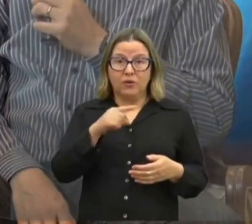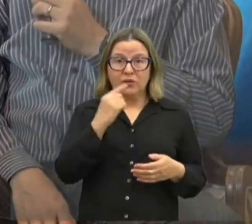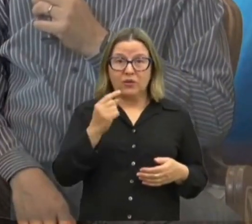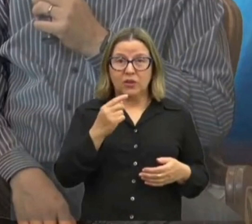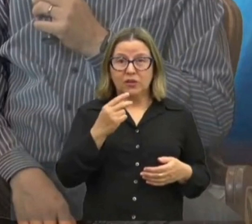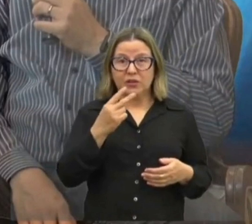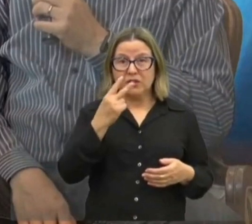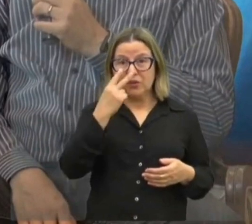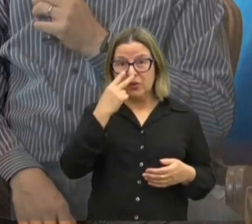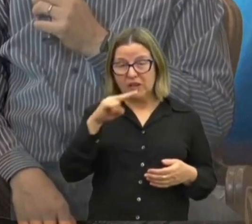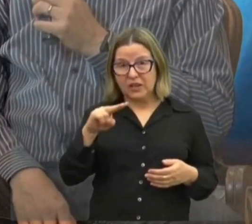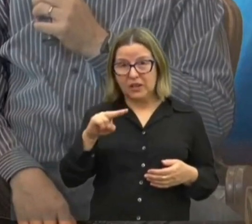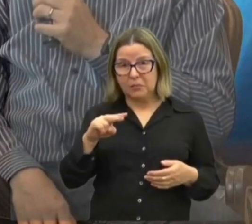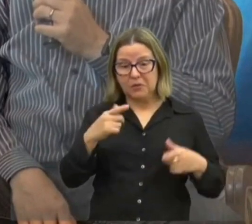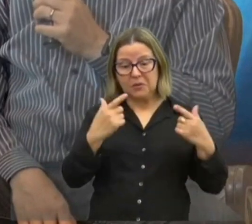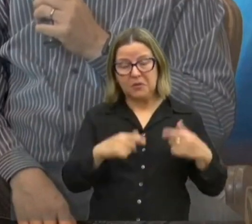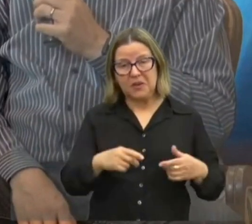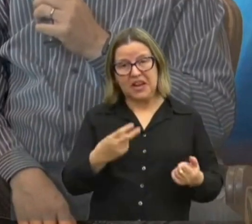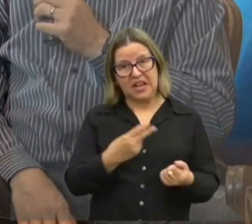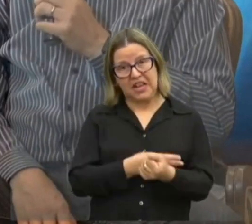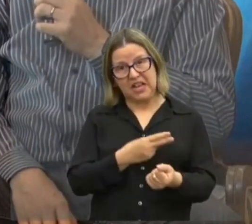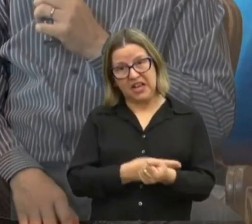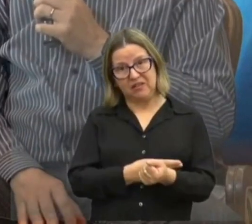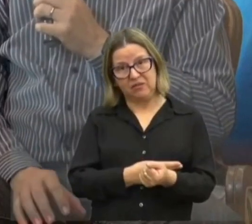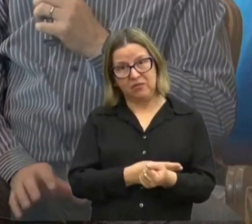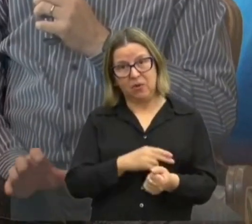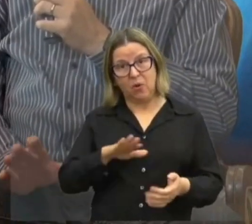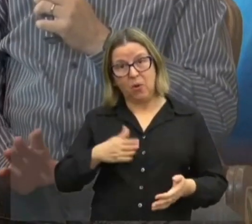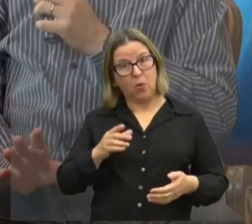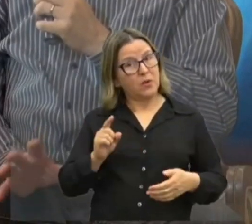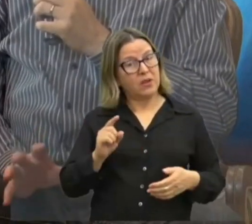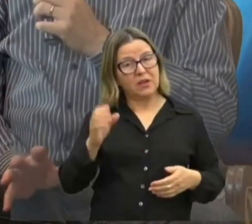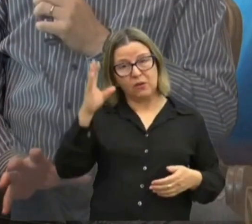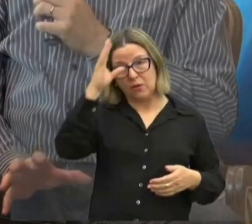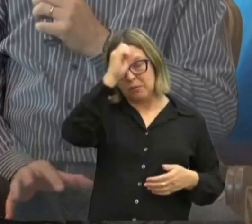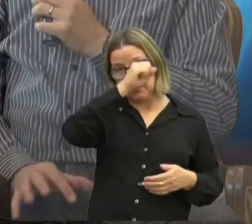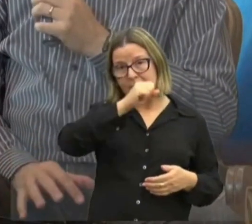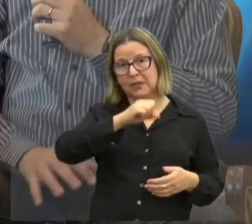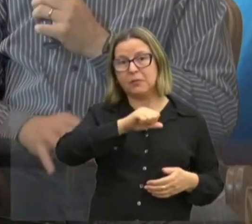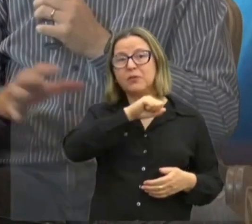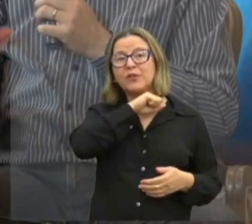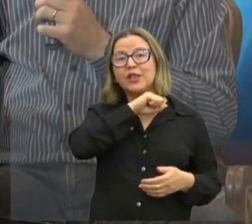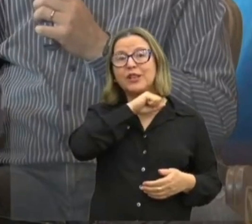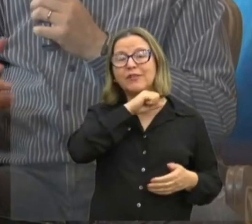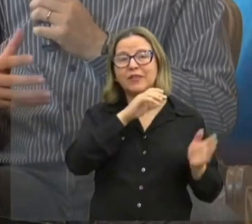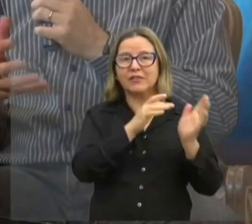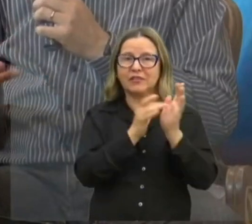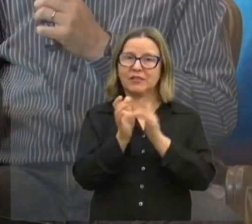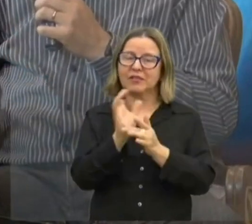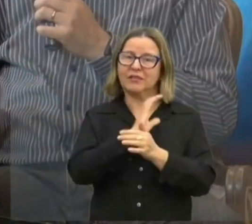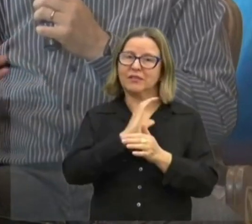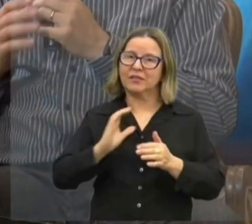sacrifício de Jesus Cristo na cruz. É verdade. Eu creio que, até